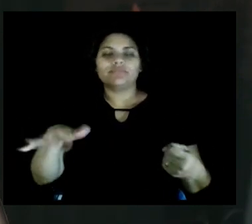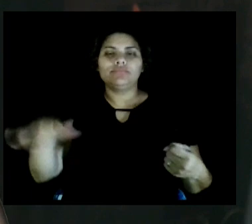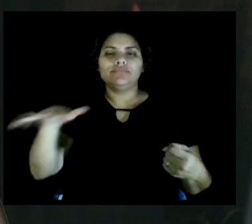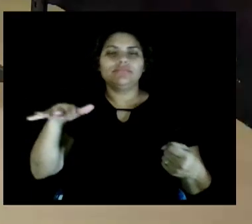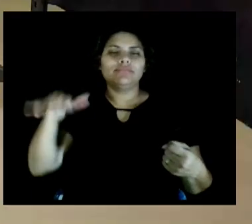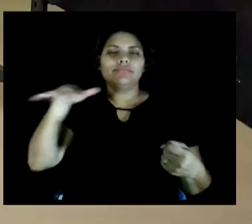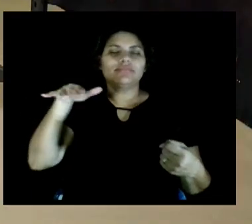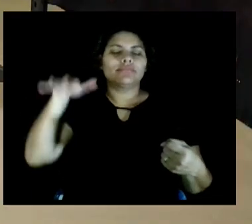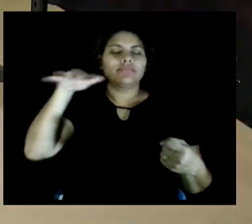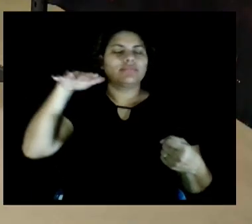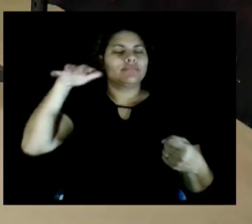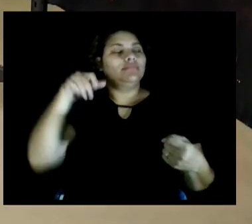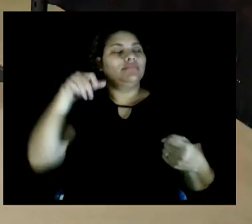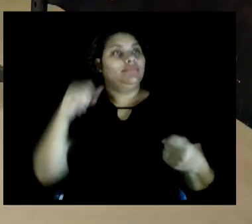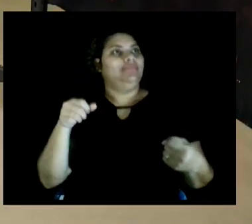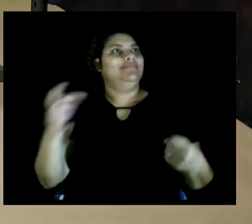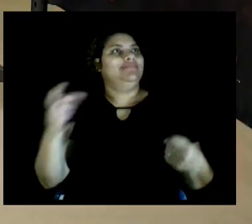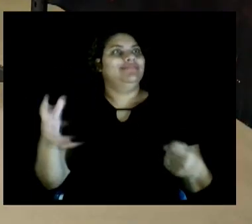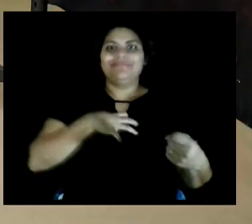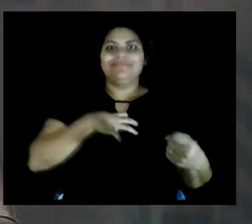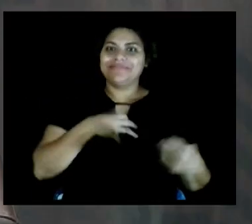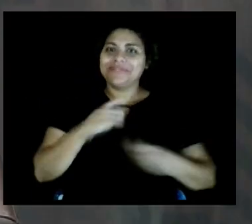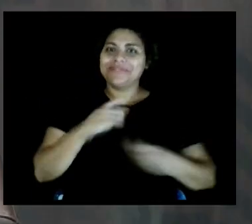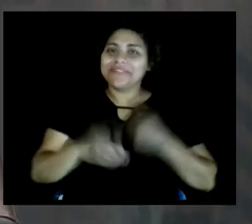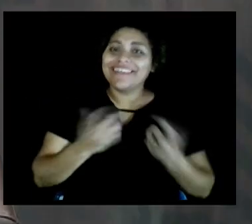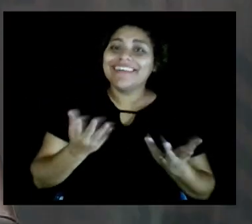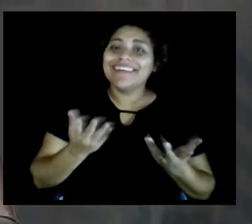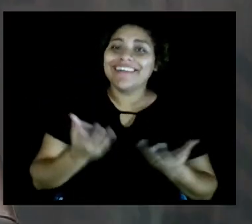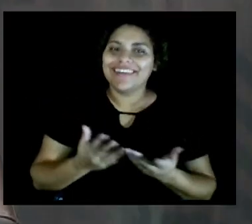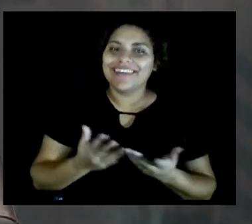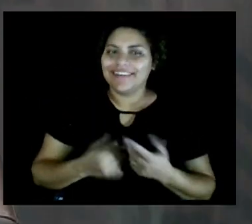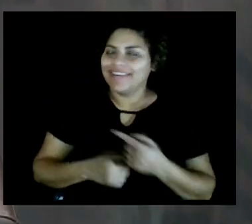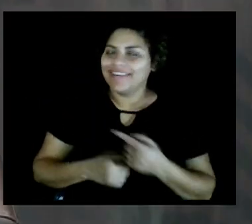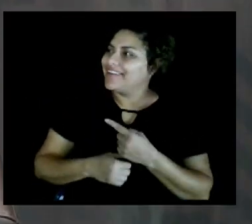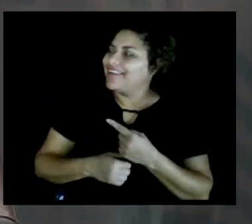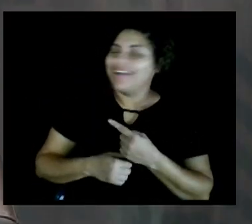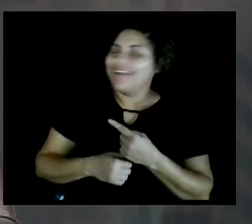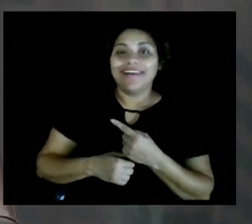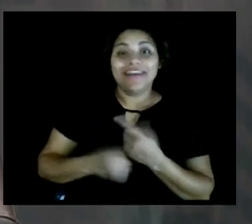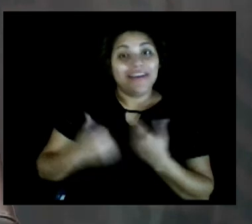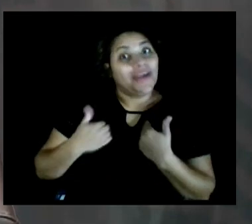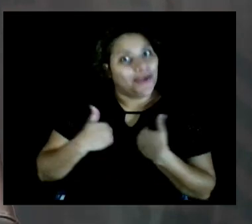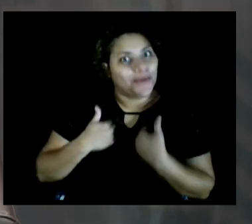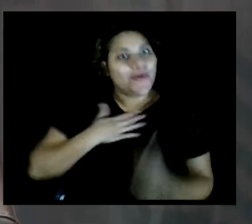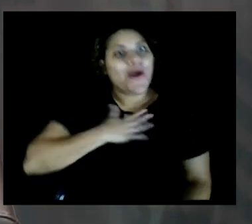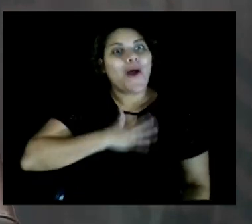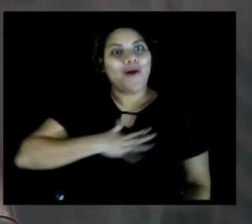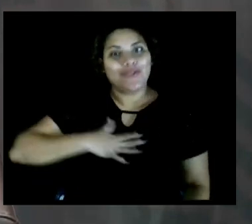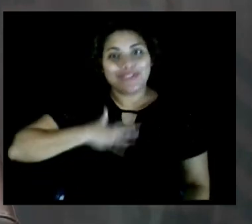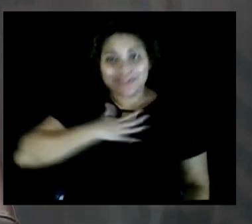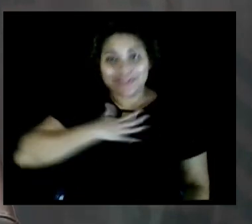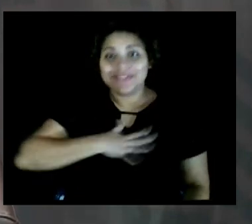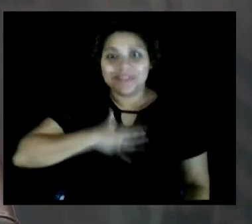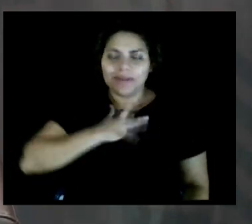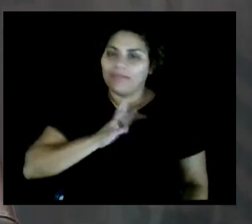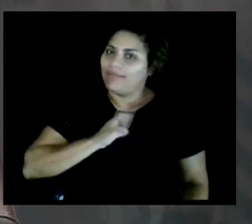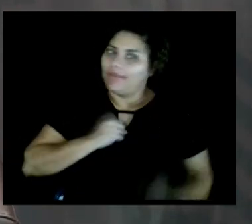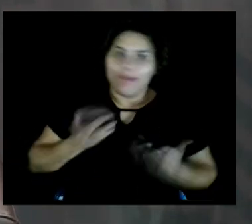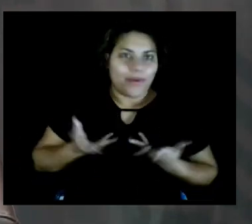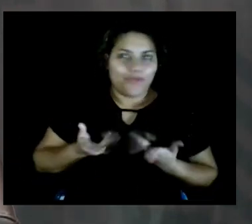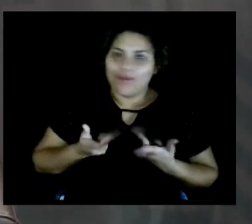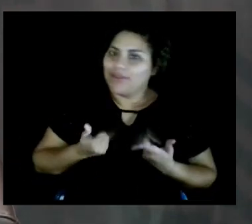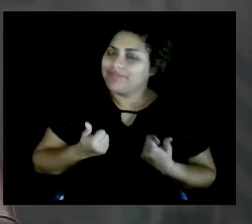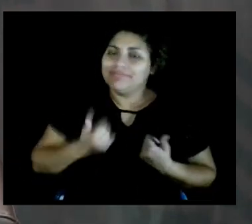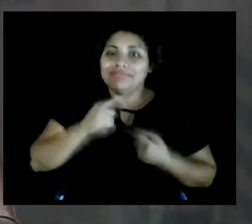que vem, né, à tona? Para mim, maravilhoso, mas fica descompassado com a realidade. Fica, né? Totalmente, gente, não combina muito, né?